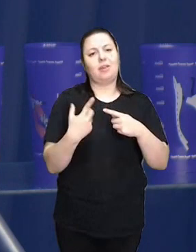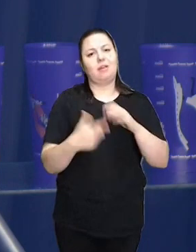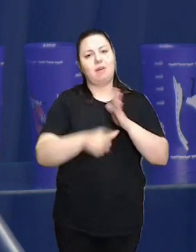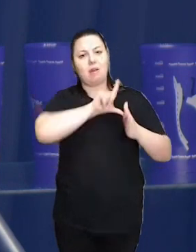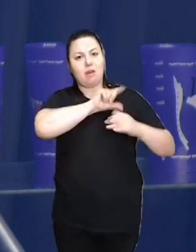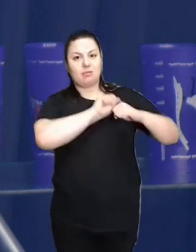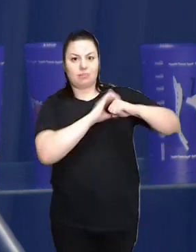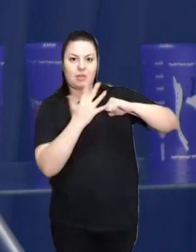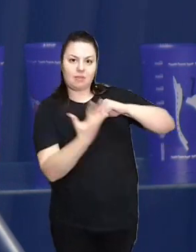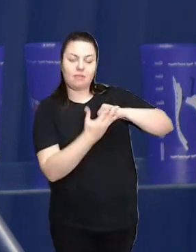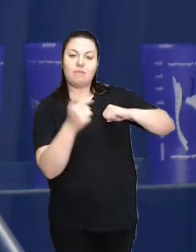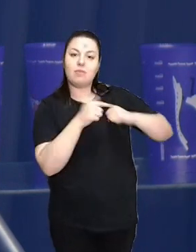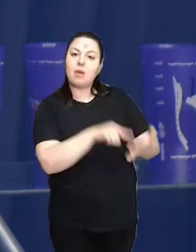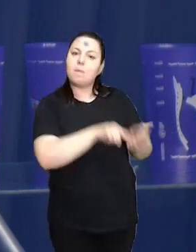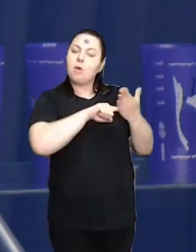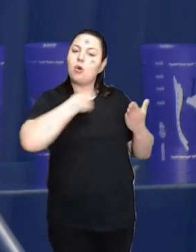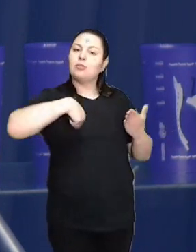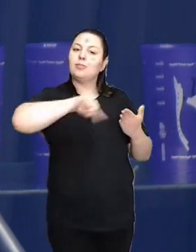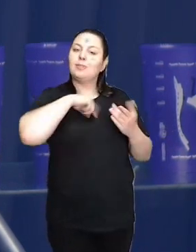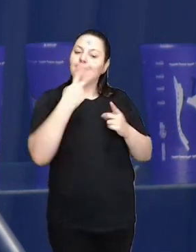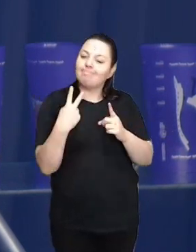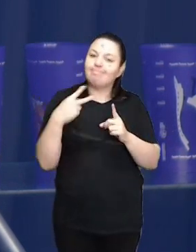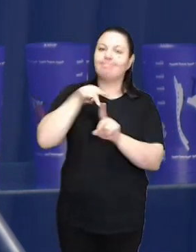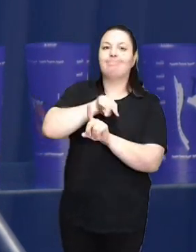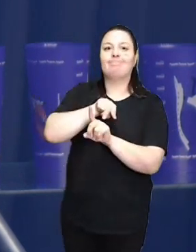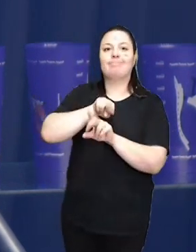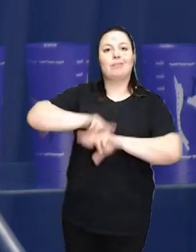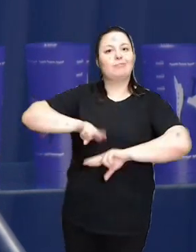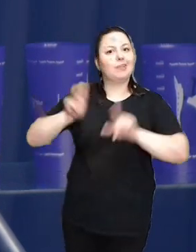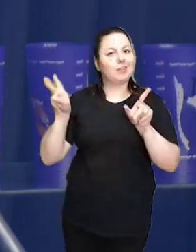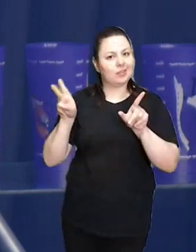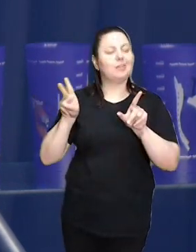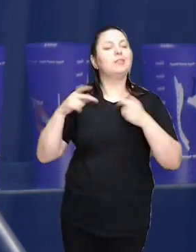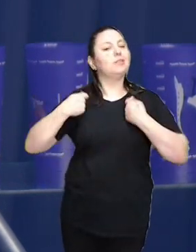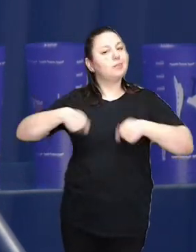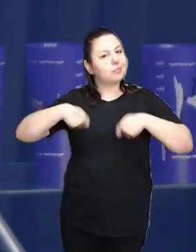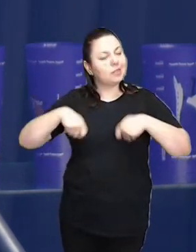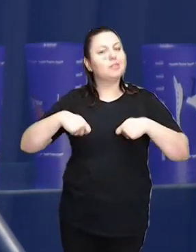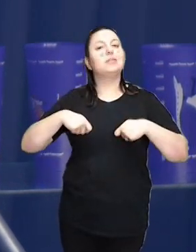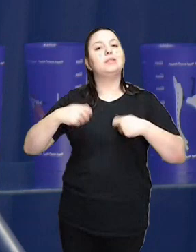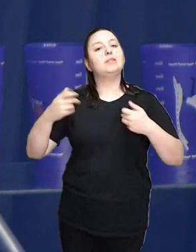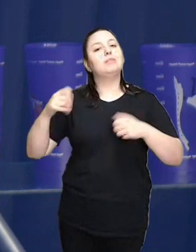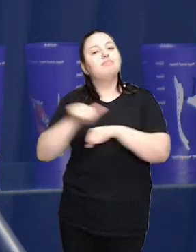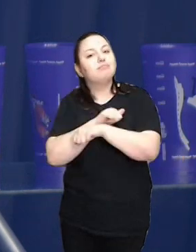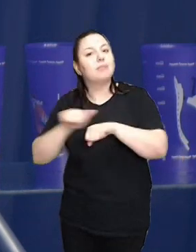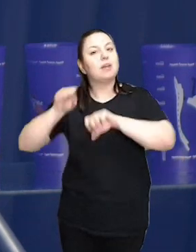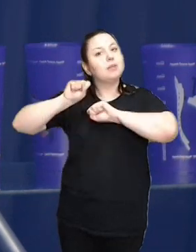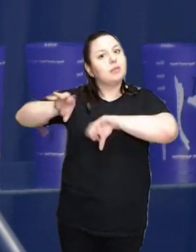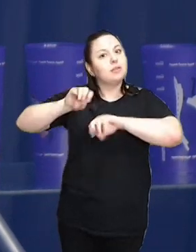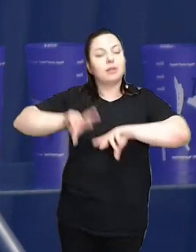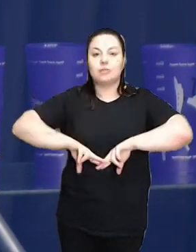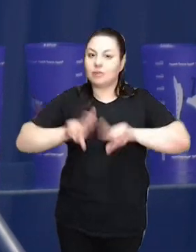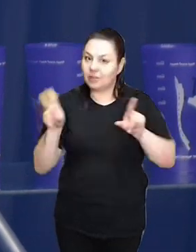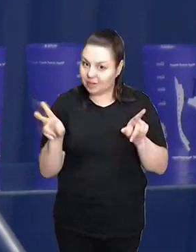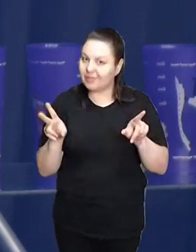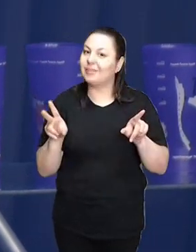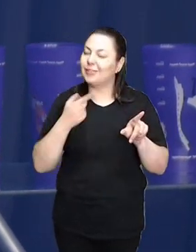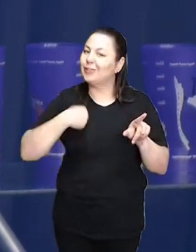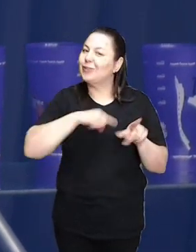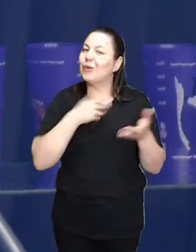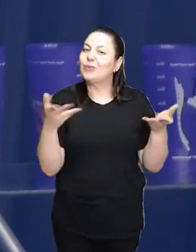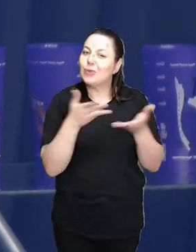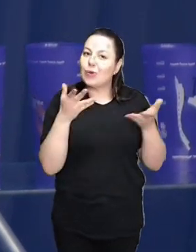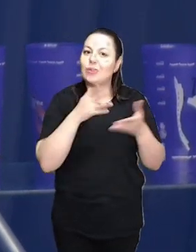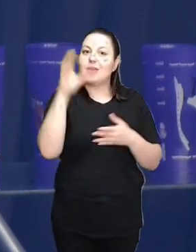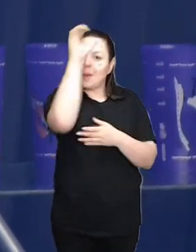diferente, nós tivemos que mudar um pouco também a forma, a temática de como ensinar e de como aprender. Hoje nós aprendemos muito com as